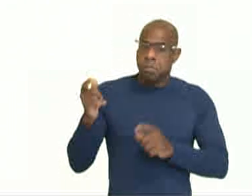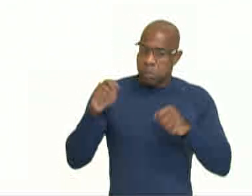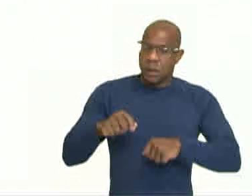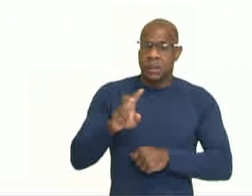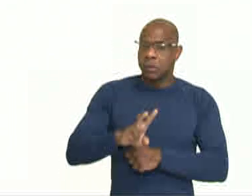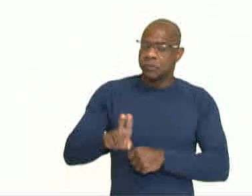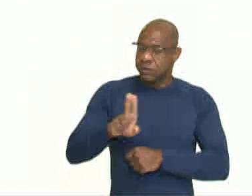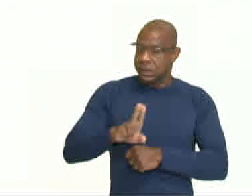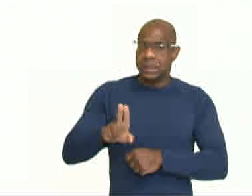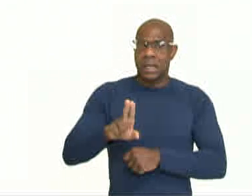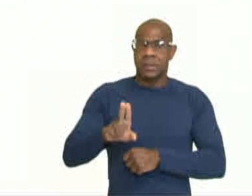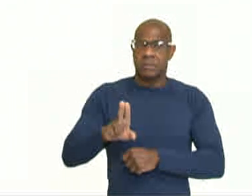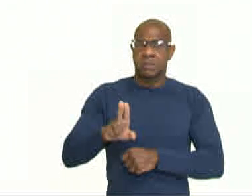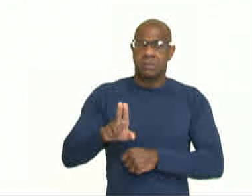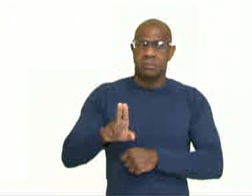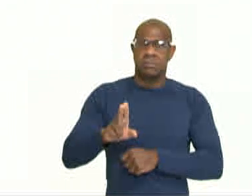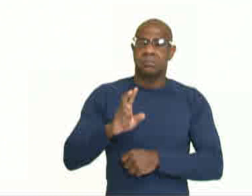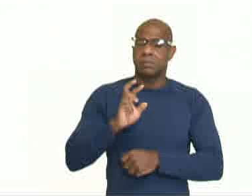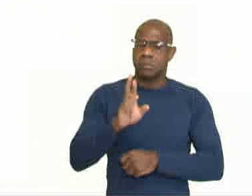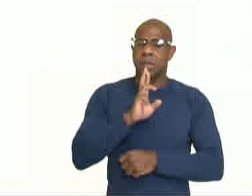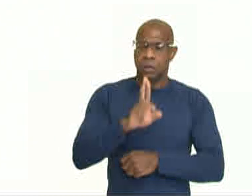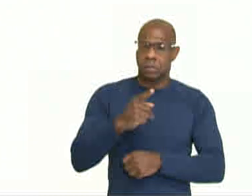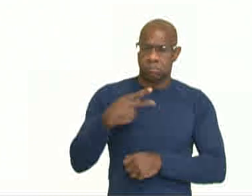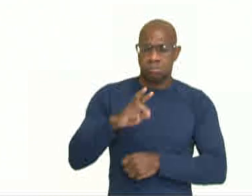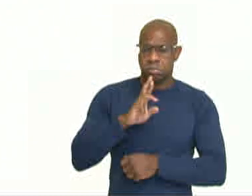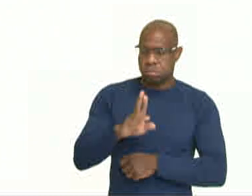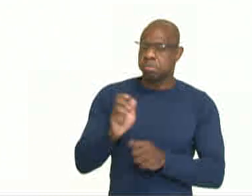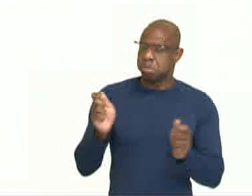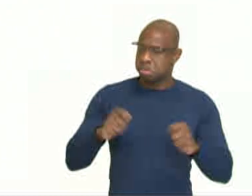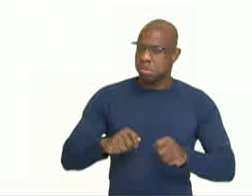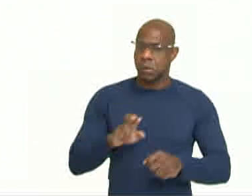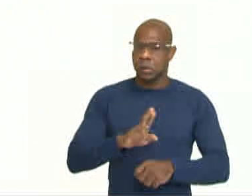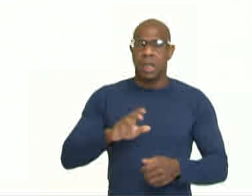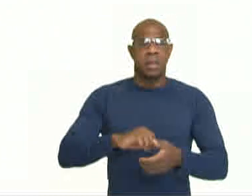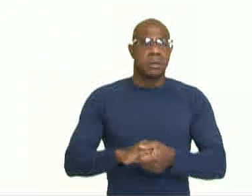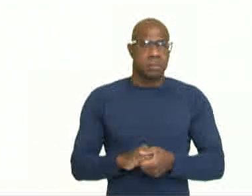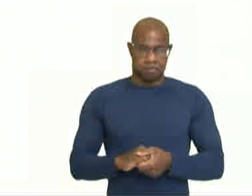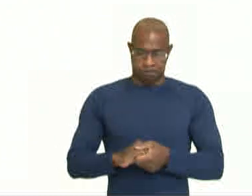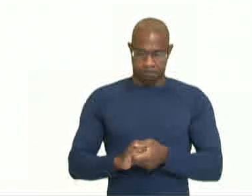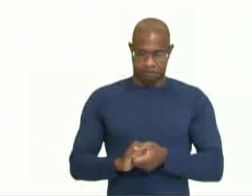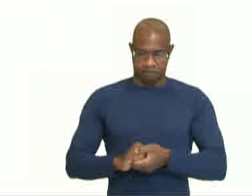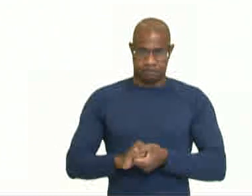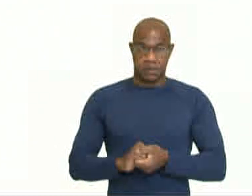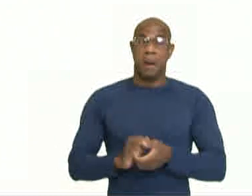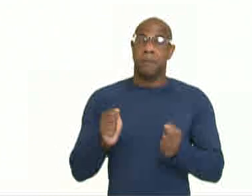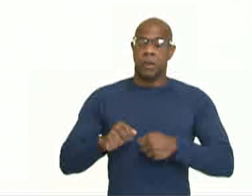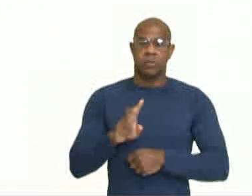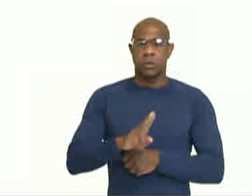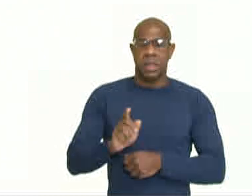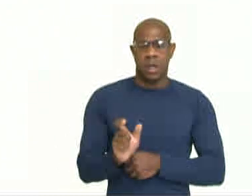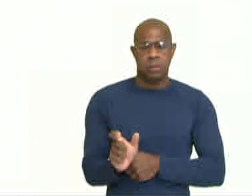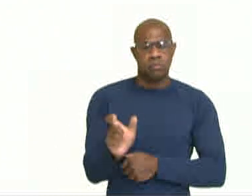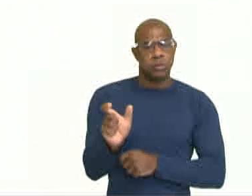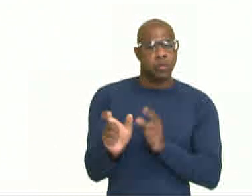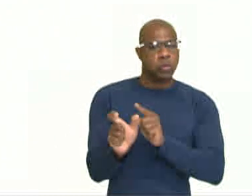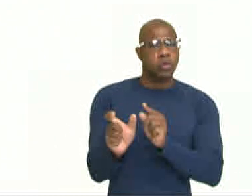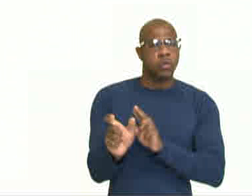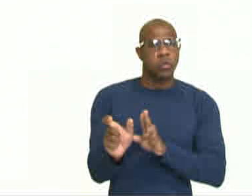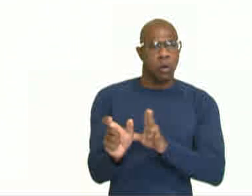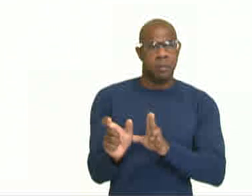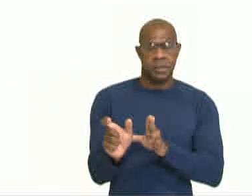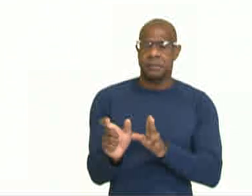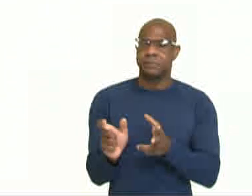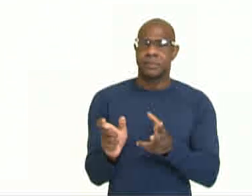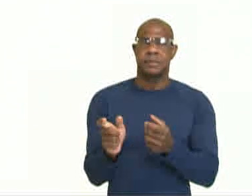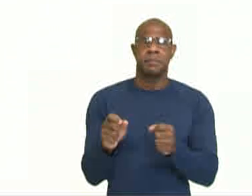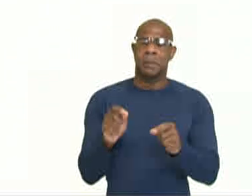utilizados na sua resposta. Ou seja, nós podemos utilizar uma nomenclatura e uma análise dessas rochas